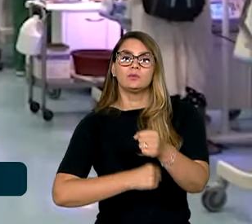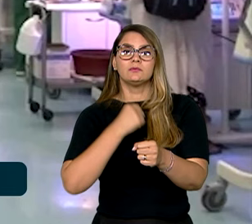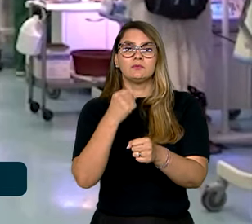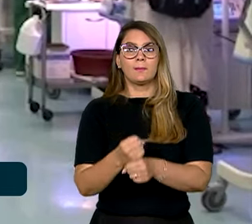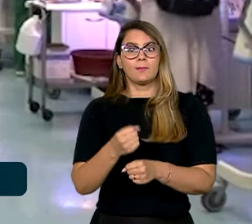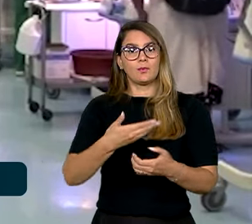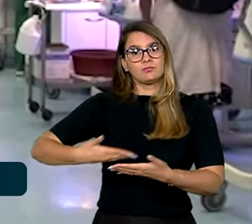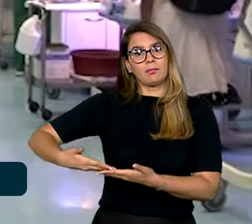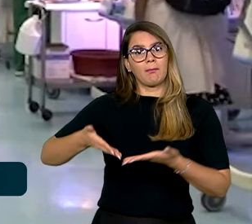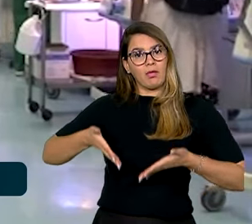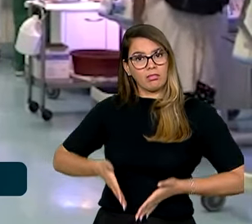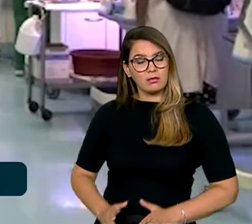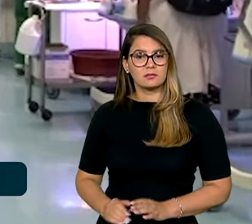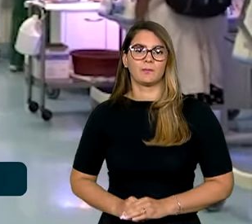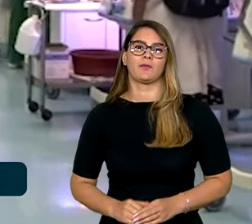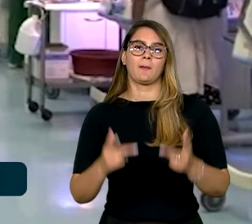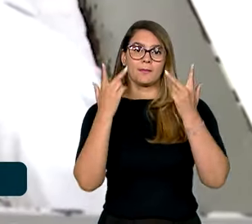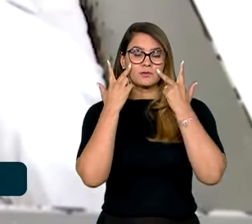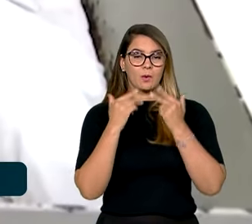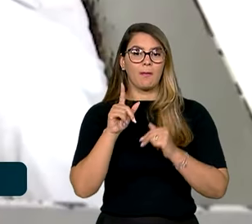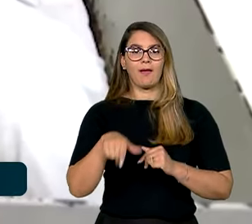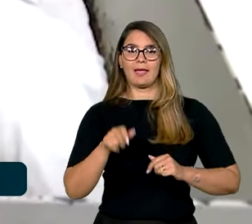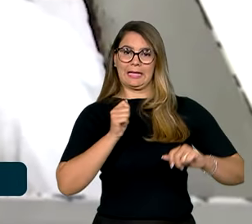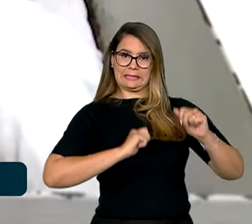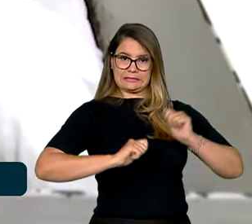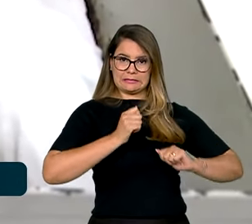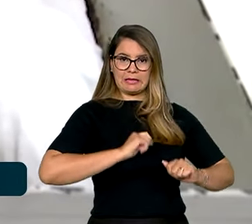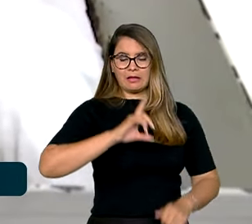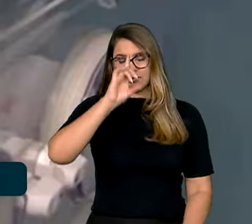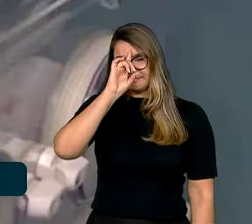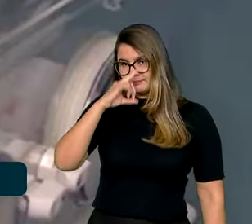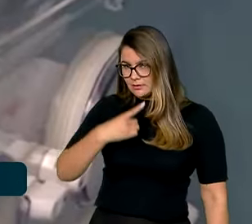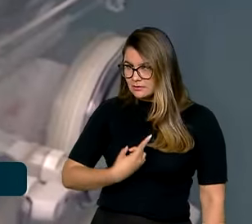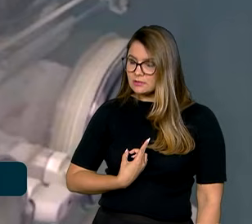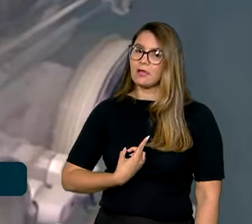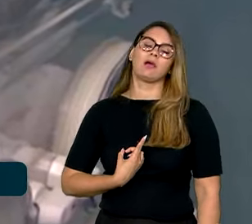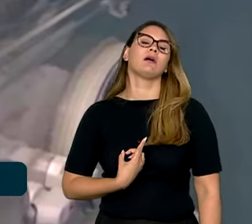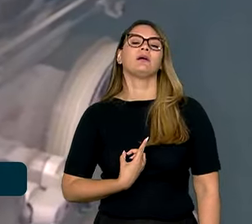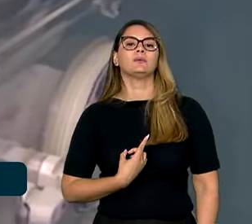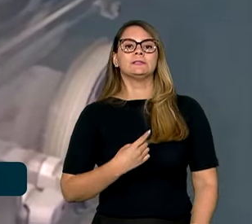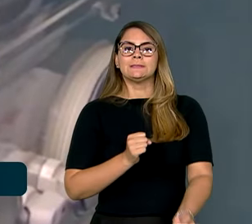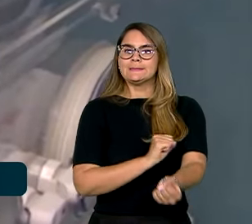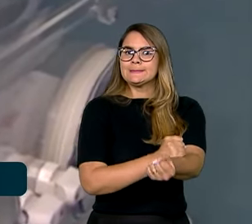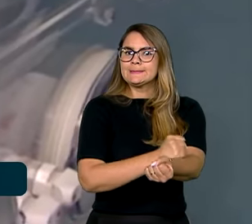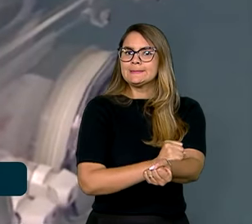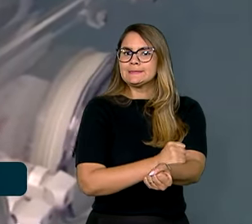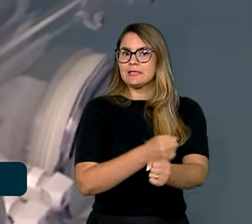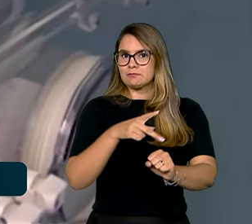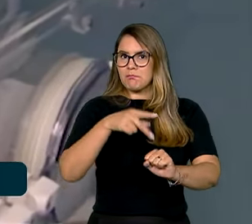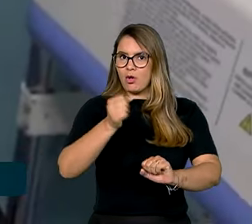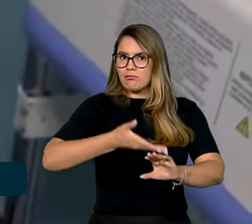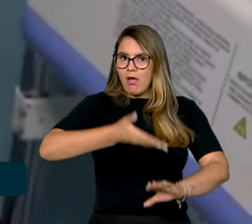do bebê. Os casos mais comuns são ansiedade, depressão, transtorno de estresse